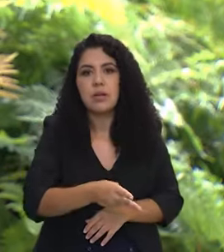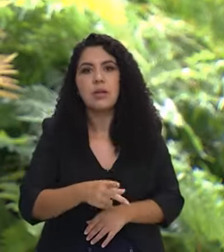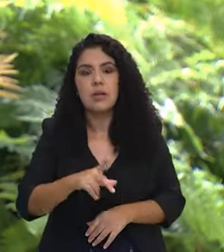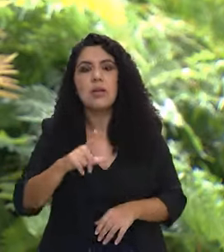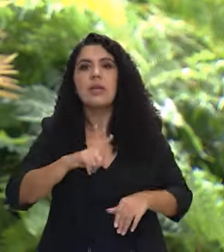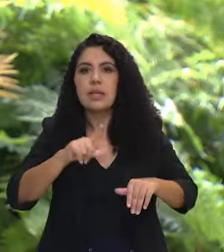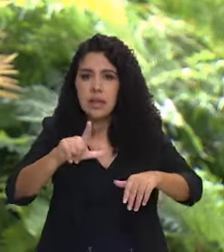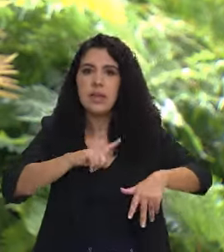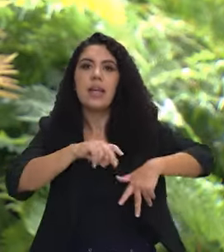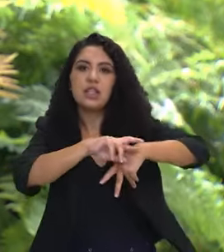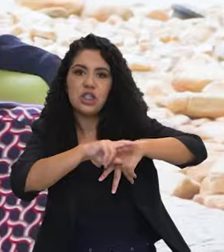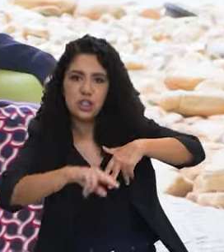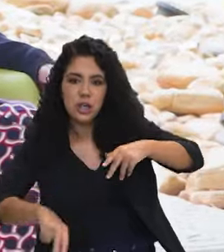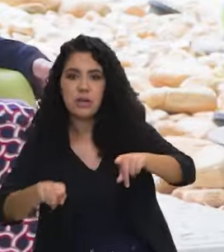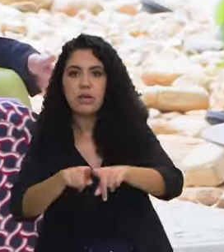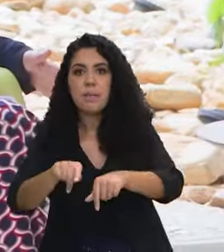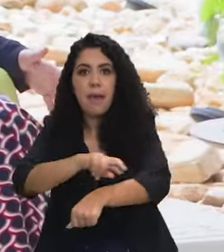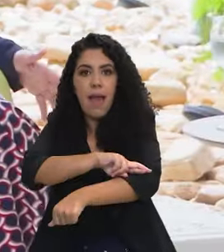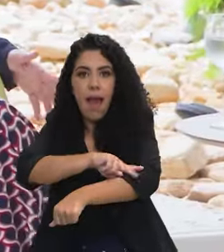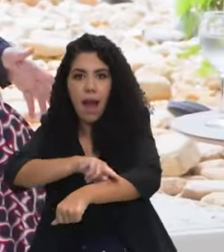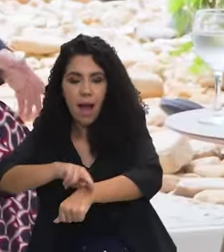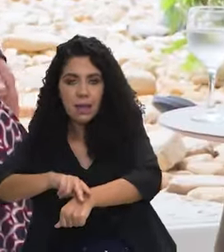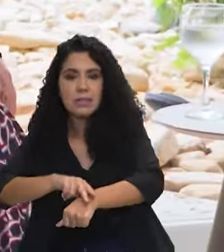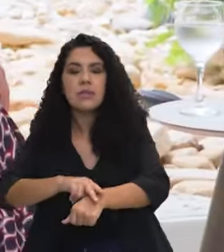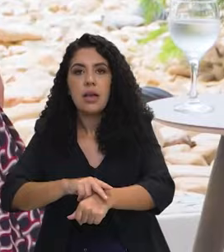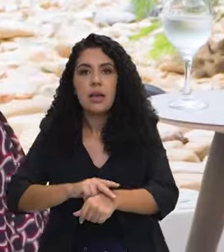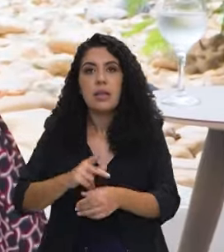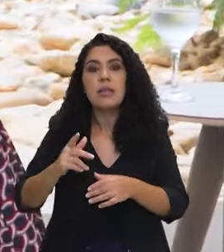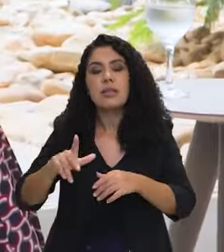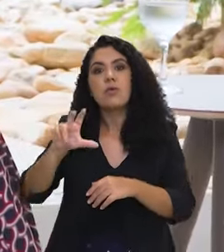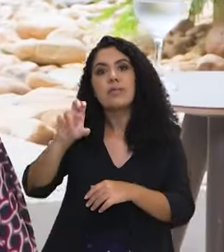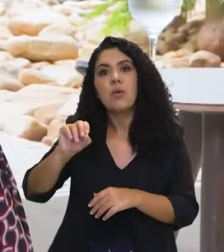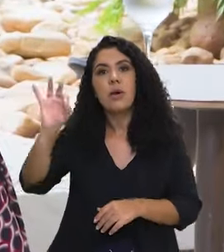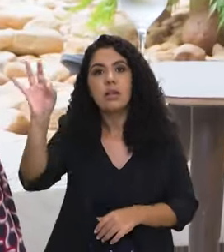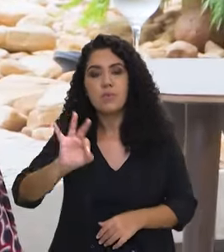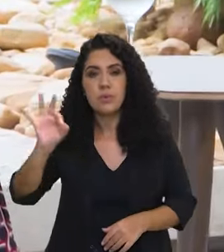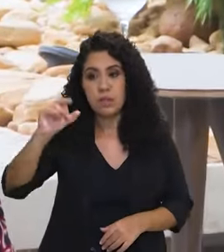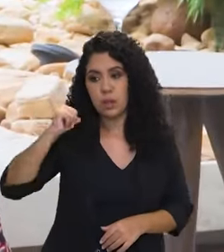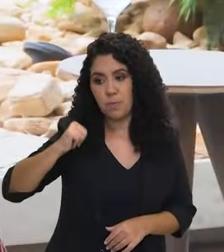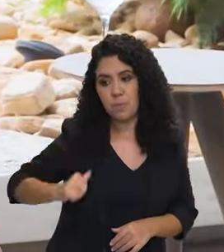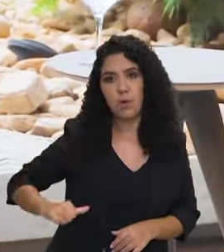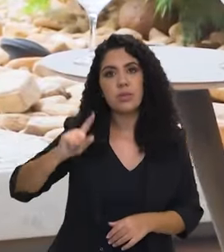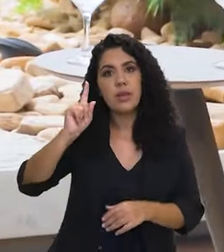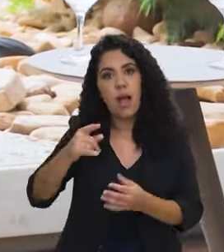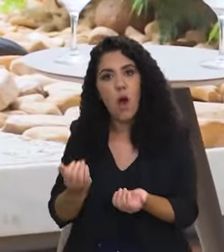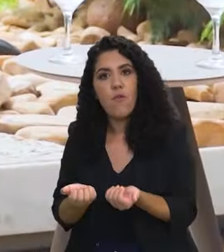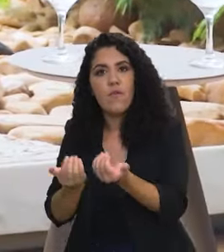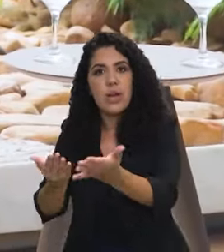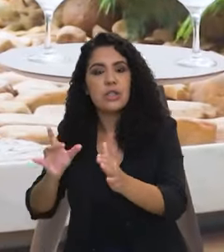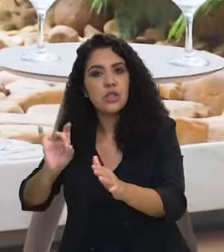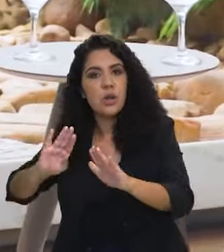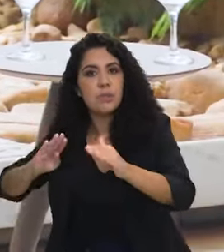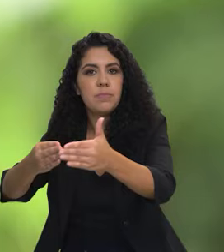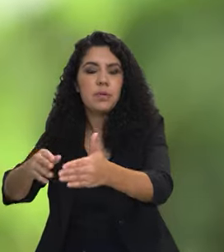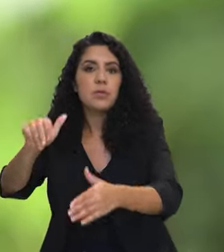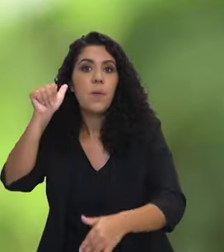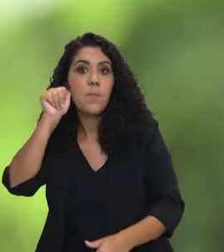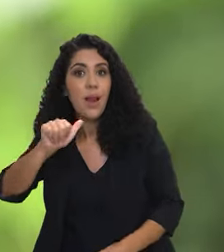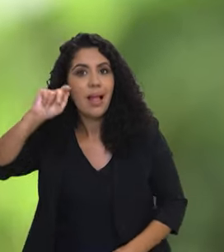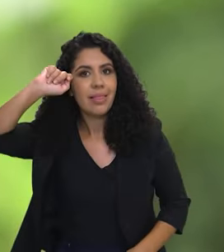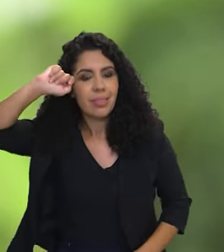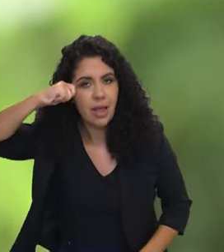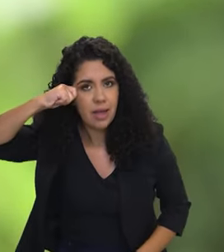com recorte de gênero e raça. Metade dessas bolsas está destinada a mulheres negras, né? A